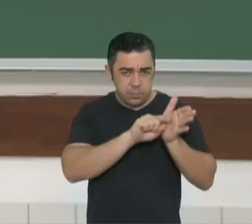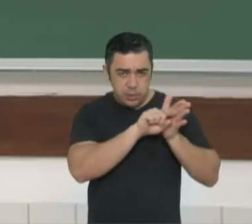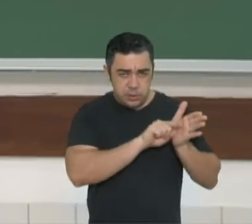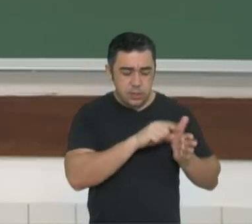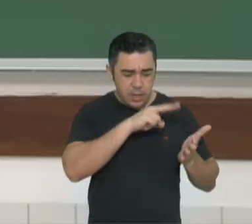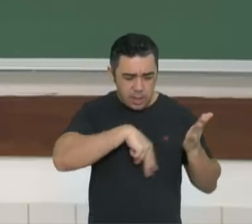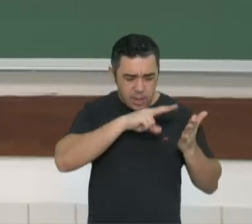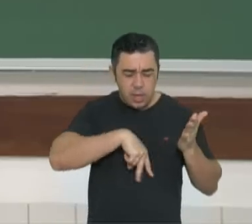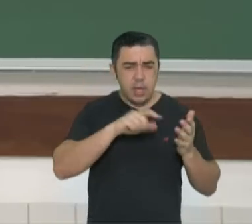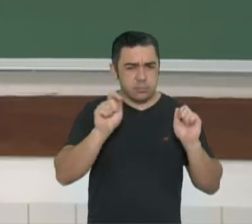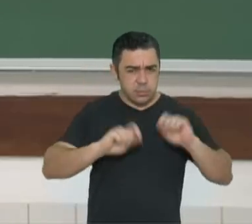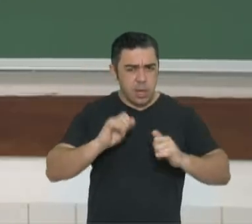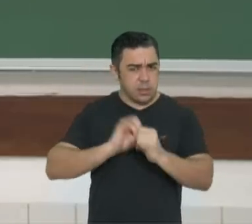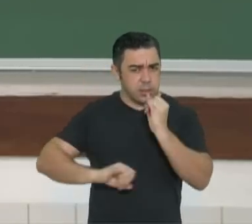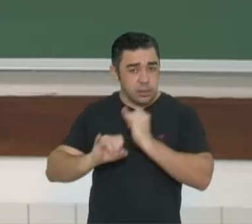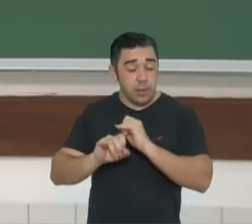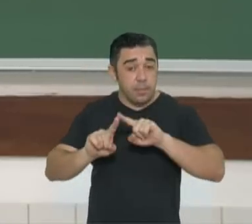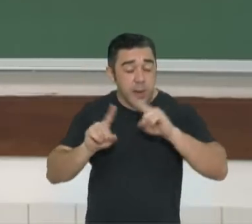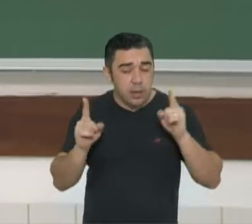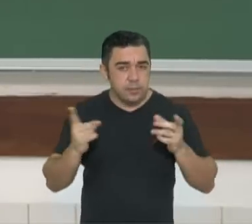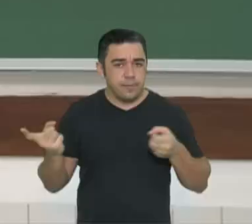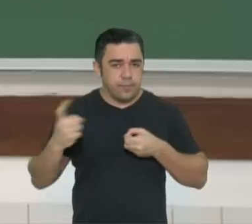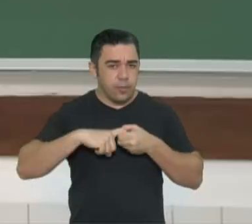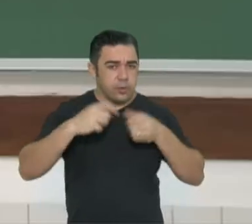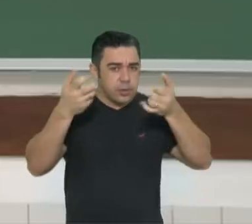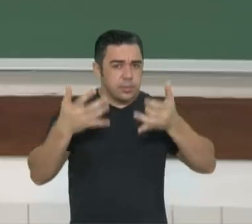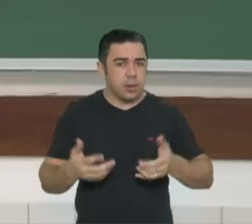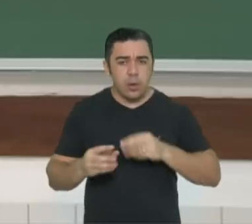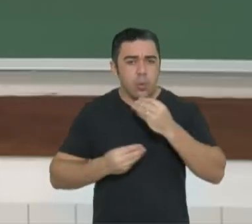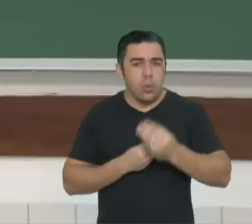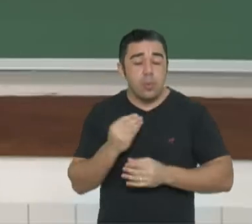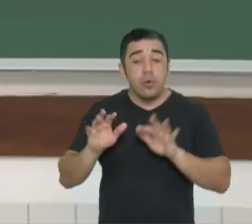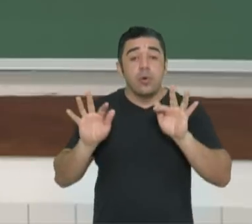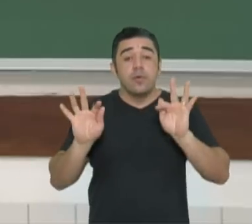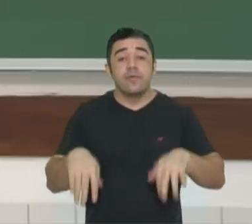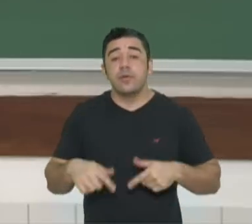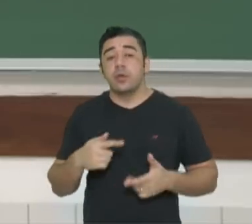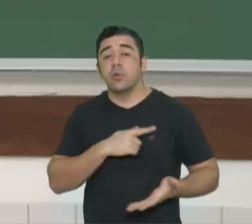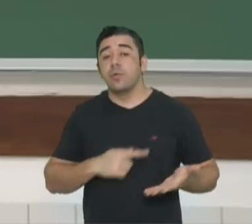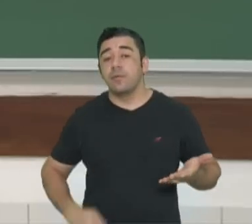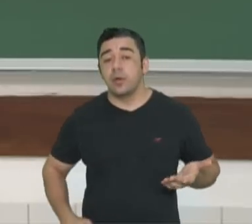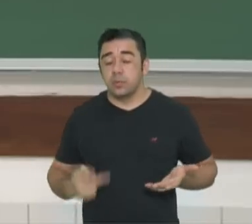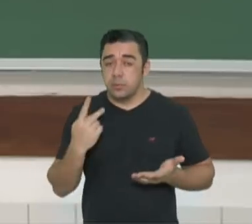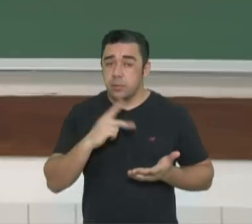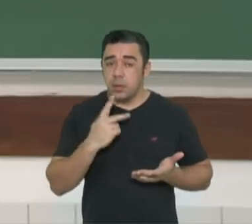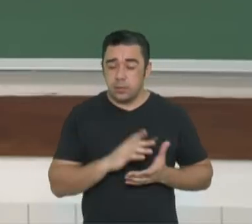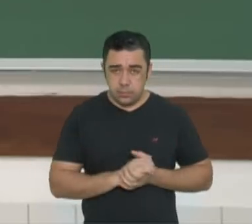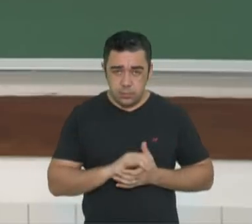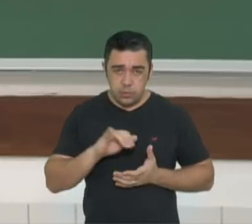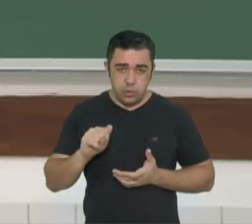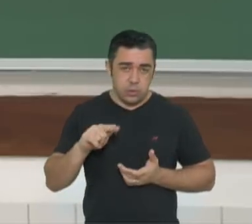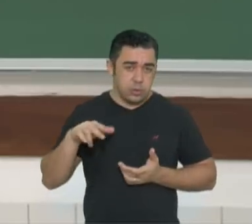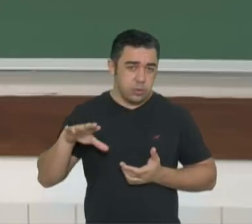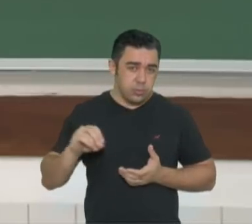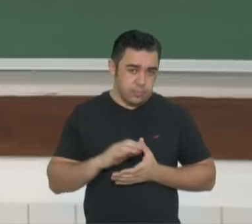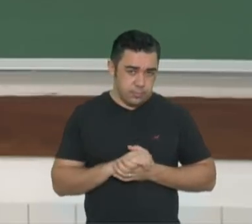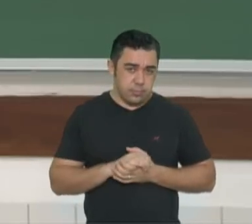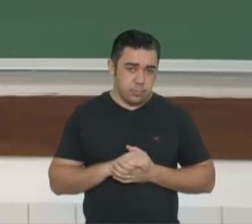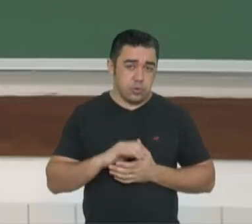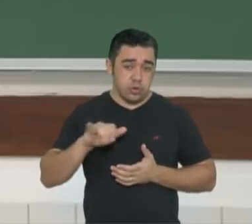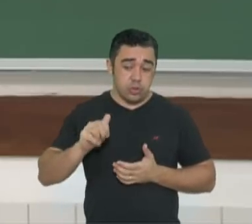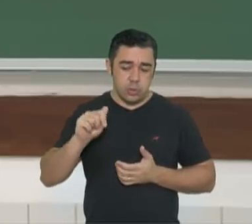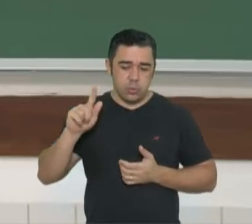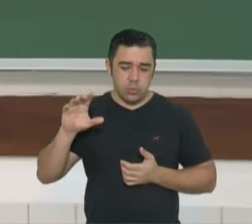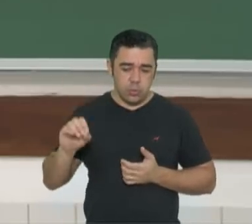leia o livro, pesquisa na internet, mas a gente vai voltar a falar sobre como acabou o governo Jango. E a gente vai falar desse golpe